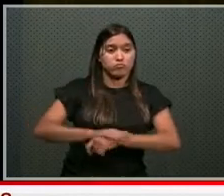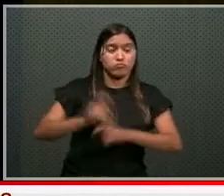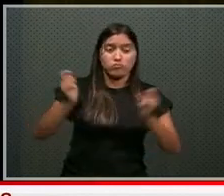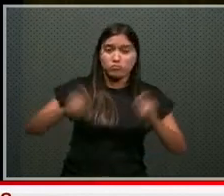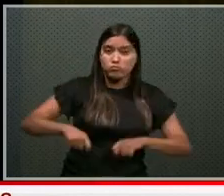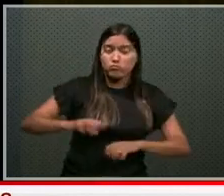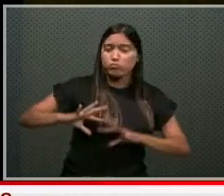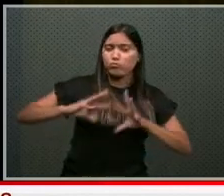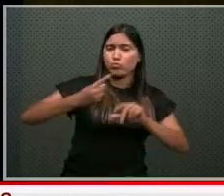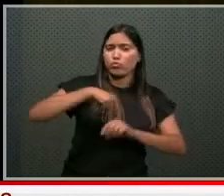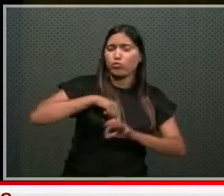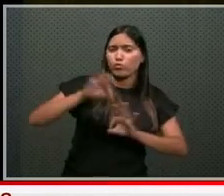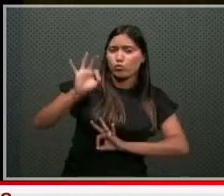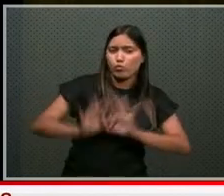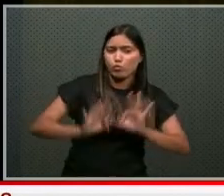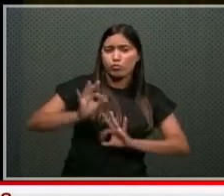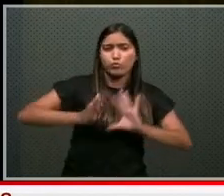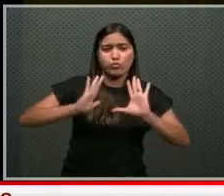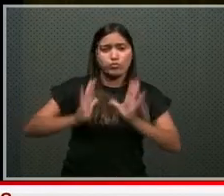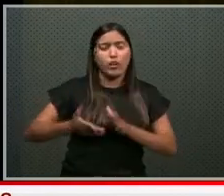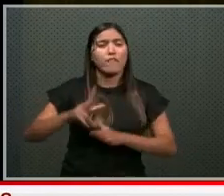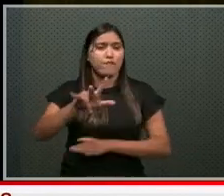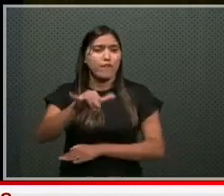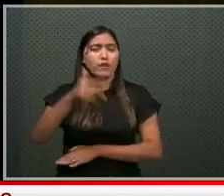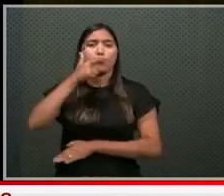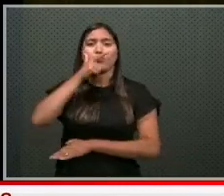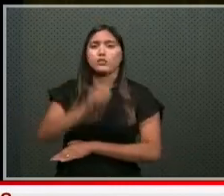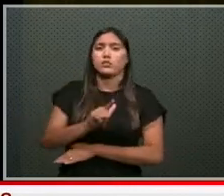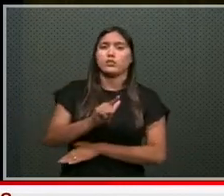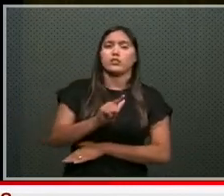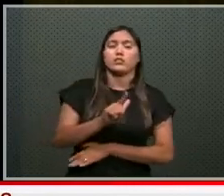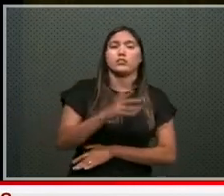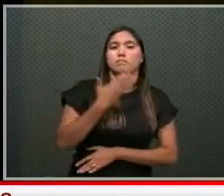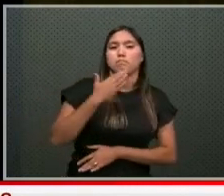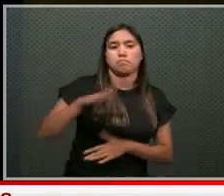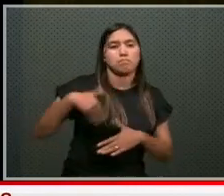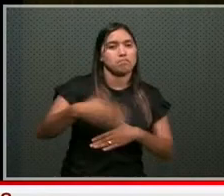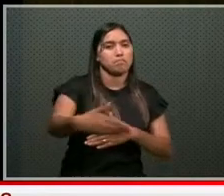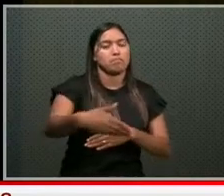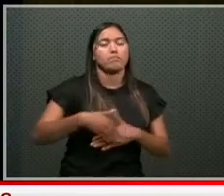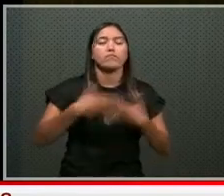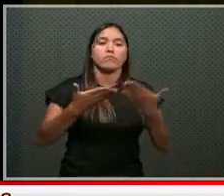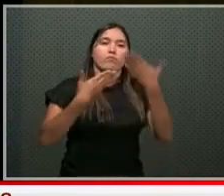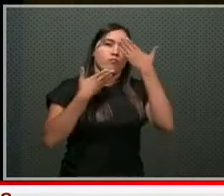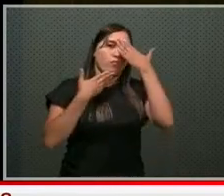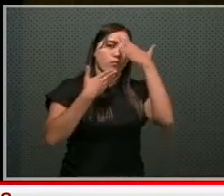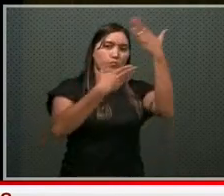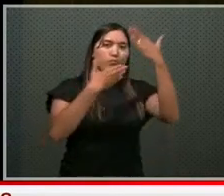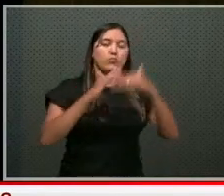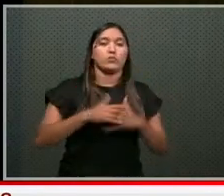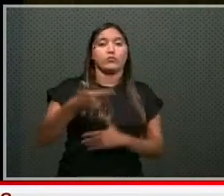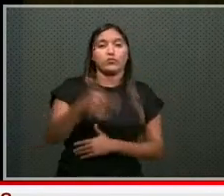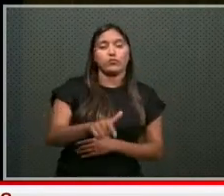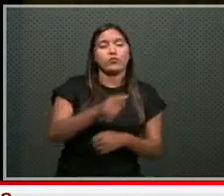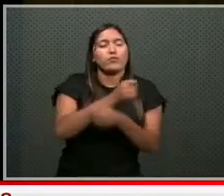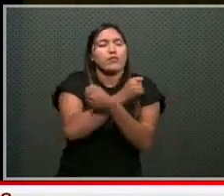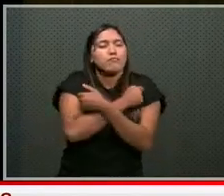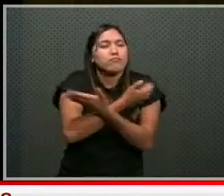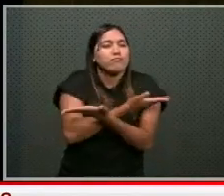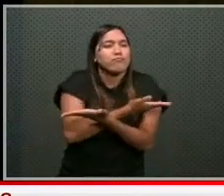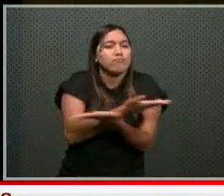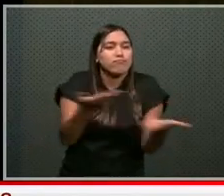nós construímos aqui fatalmente a gente vai chegar um pouco mais Avante muito obrigado Mais uma vez um abraço